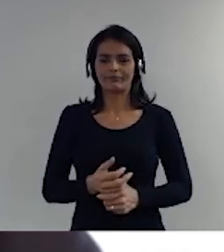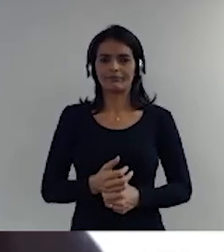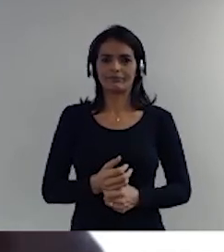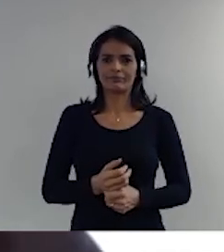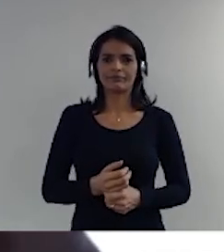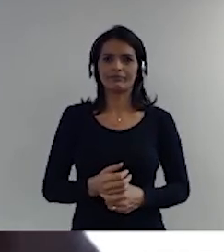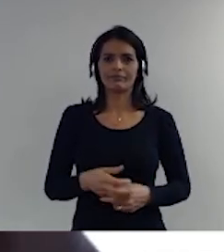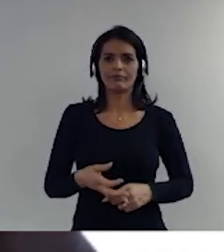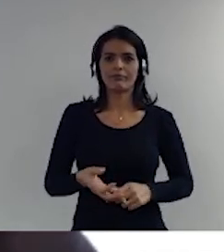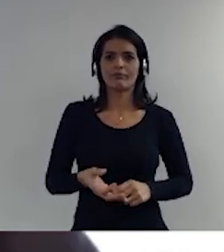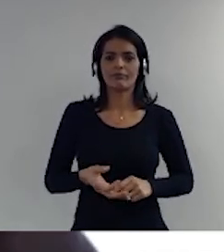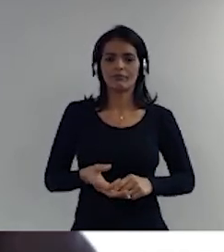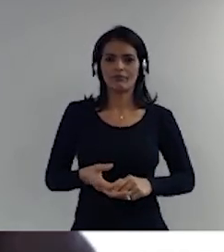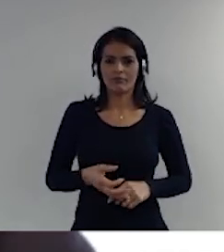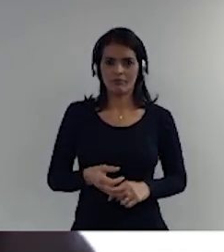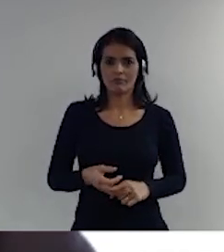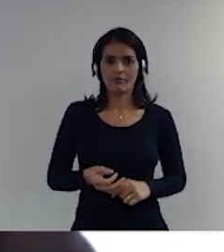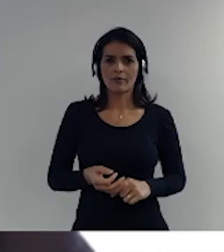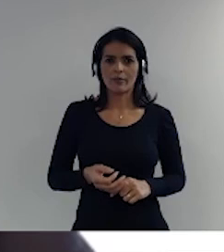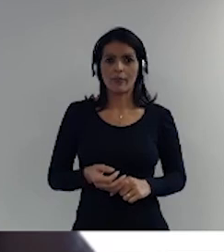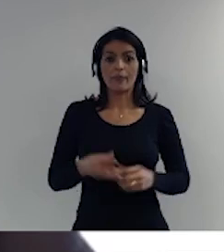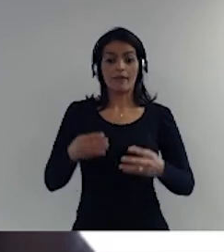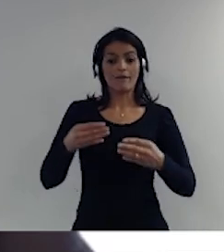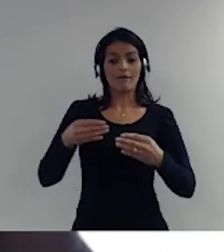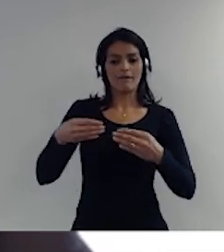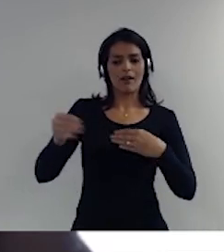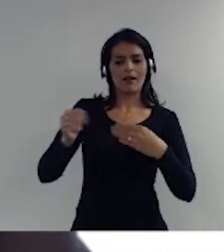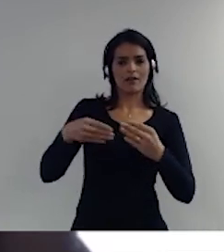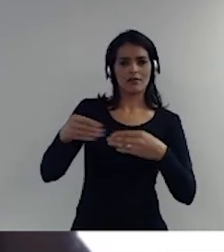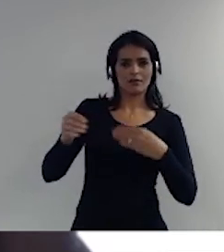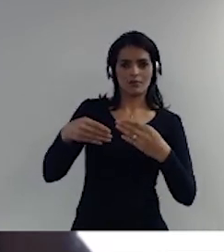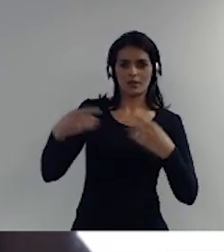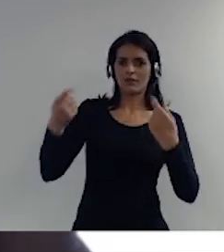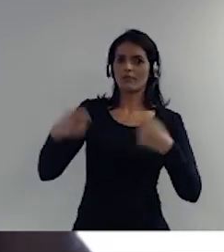cabe uma demonstração de flexibilidade.